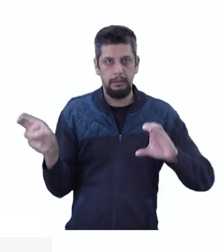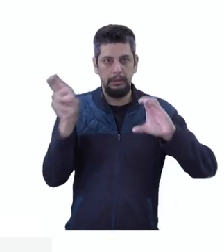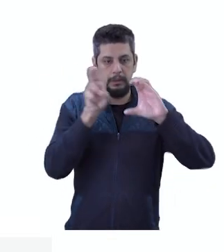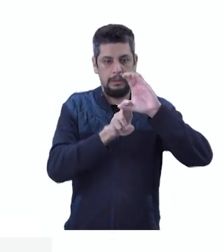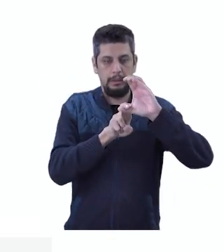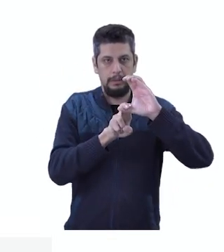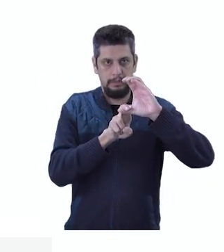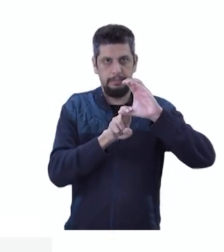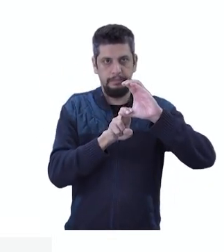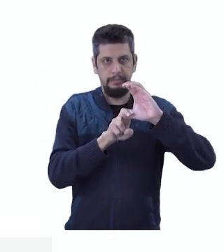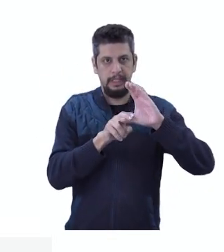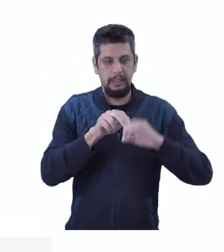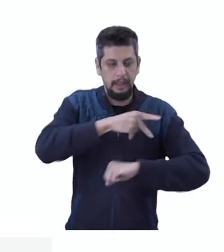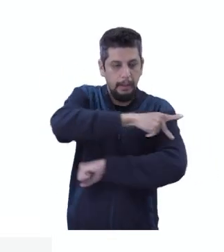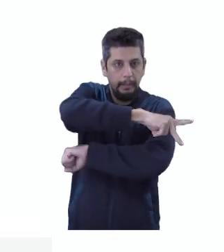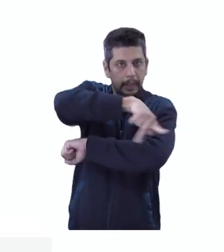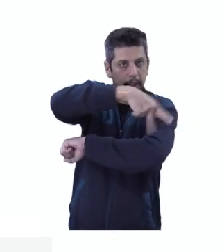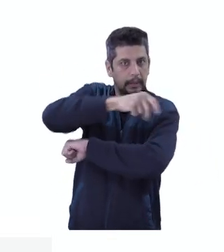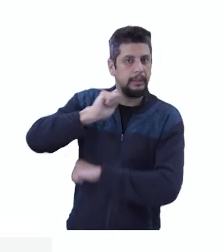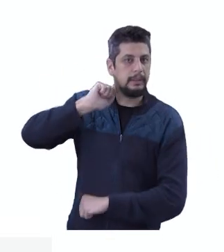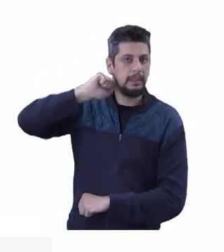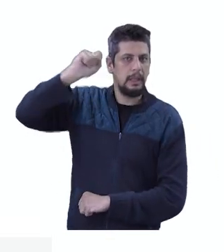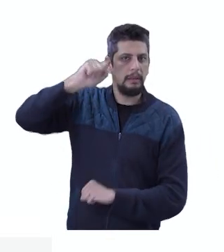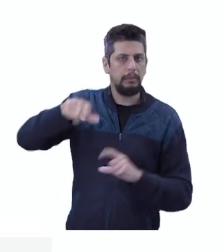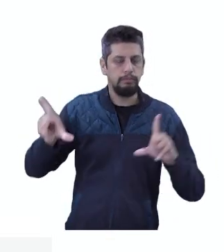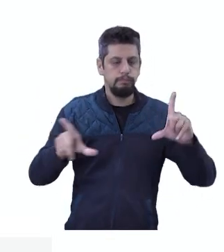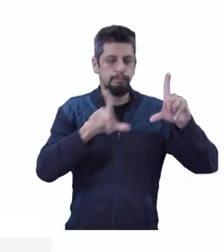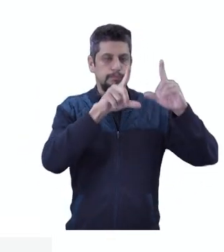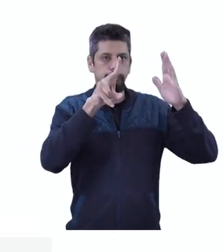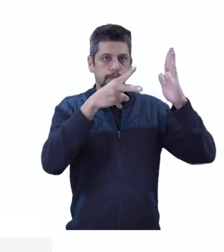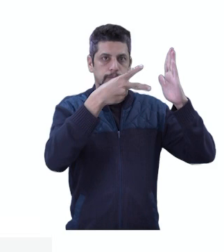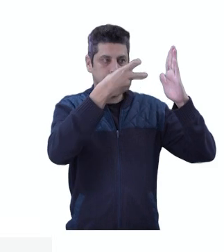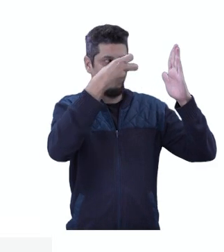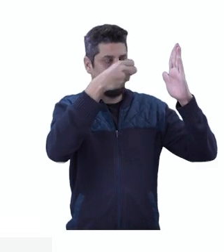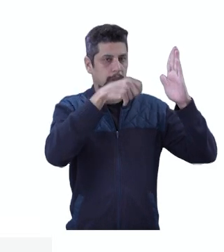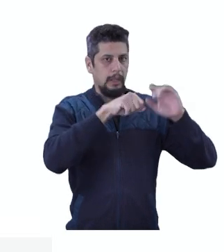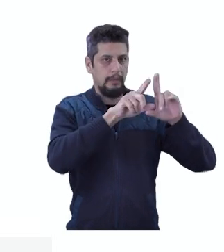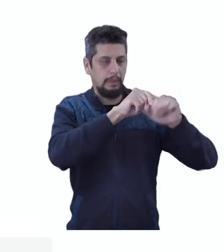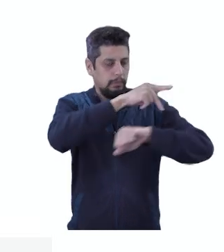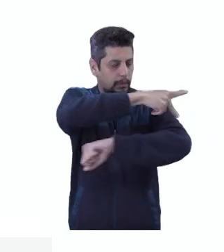Praça Tiradentes. Na Praça Tiradentes, né? Aqui foi tirada uma foto bem próxima, mas